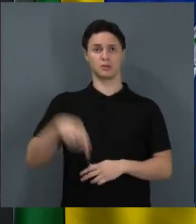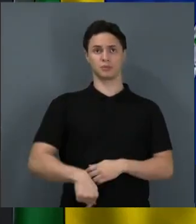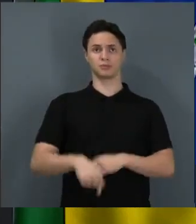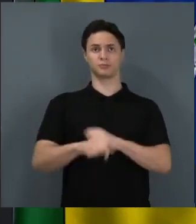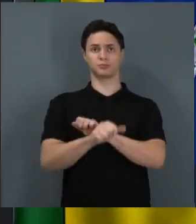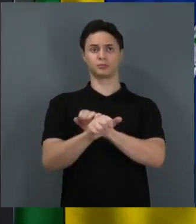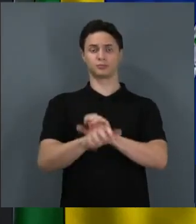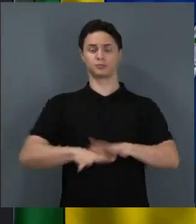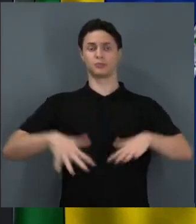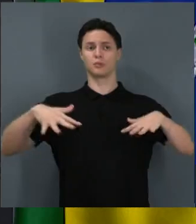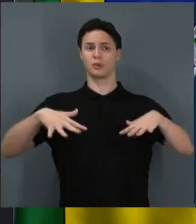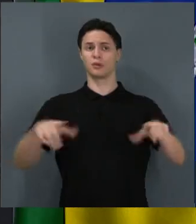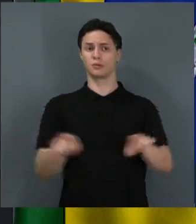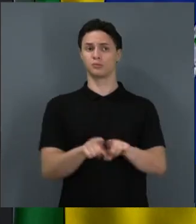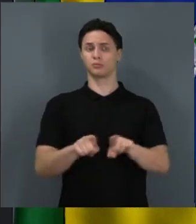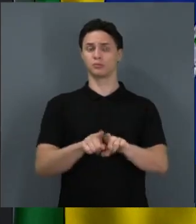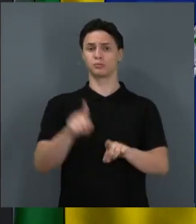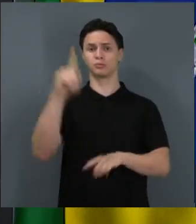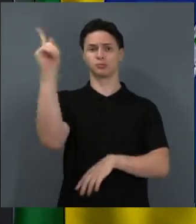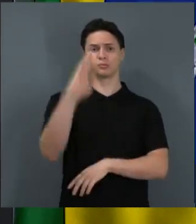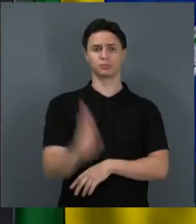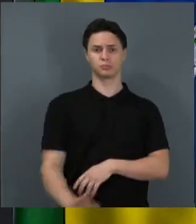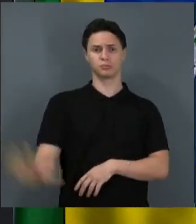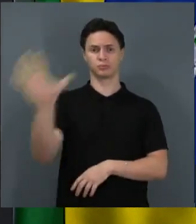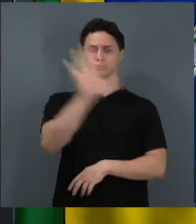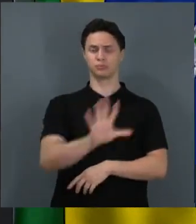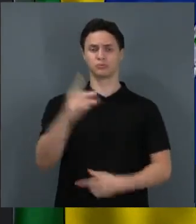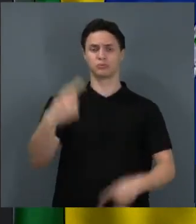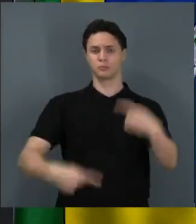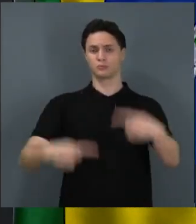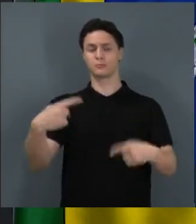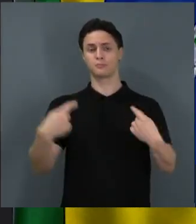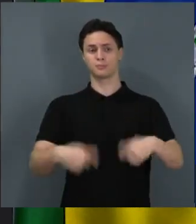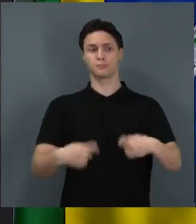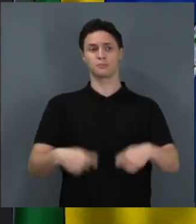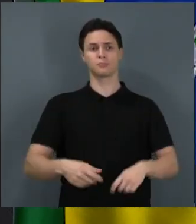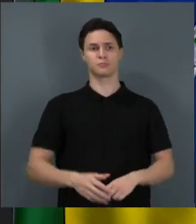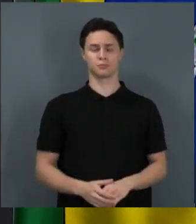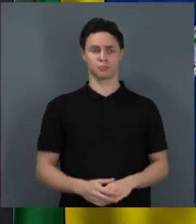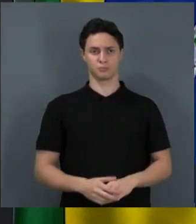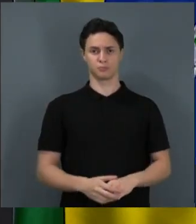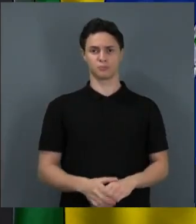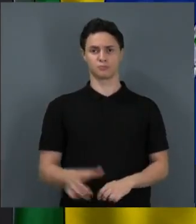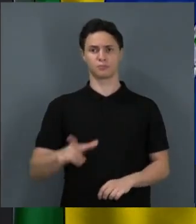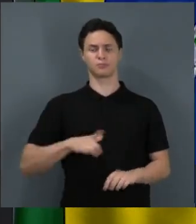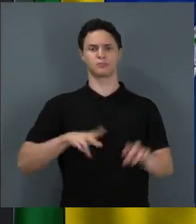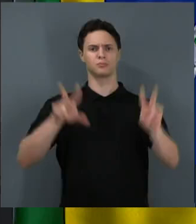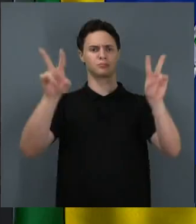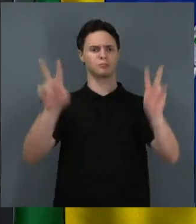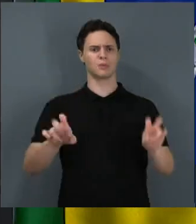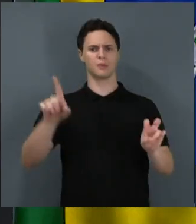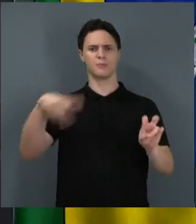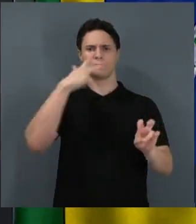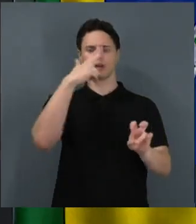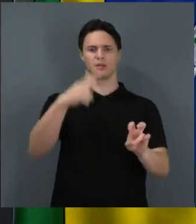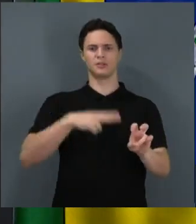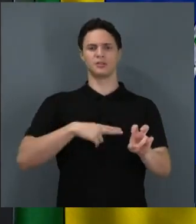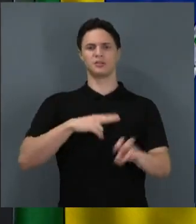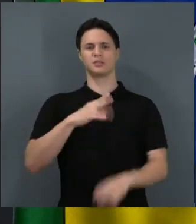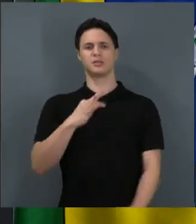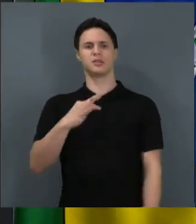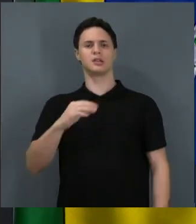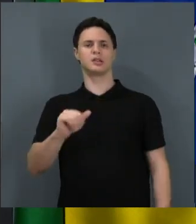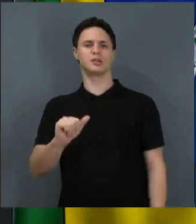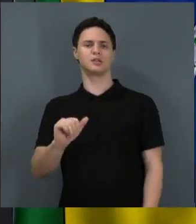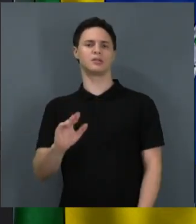nesta casa, mas como no Brasil, o Brasil como um todo. Assuntos que se tornaram tabus.